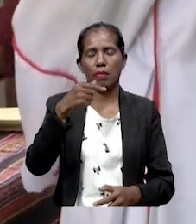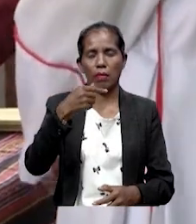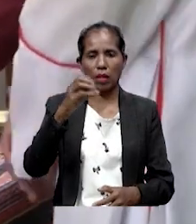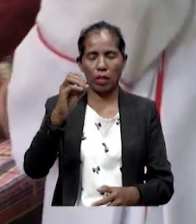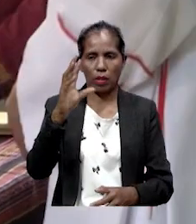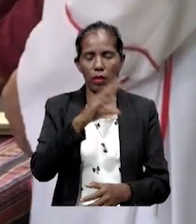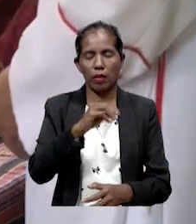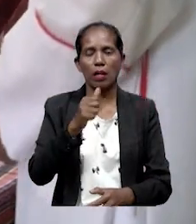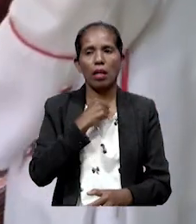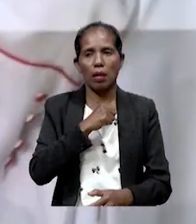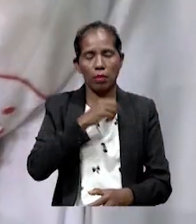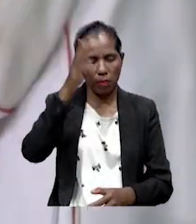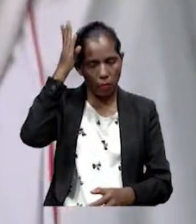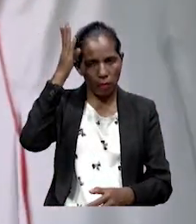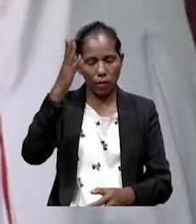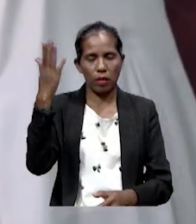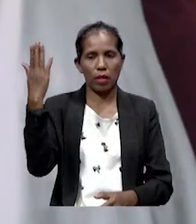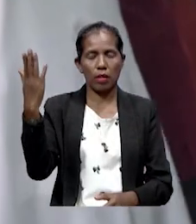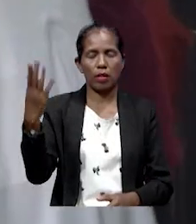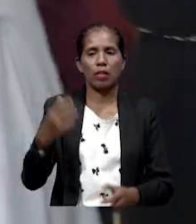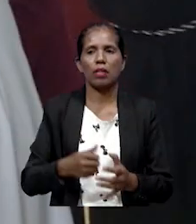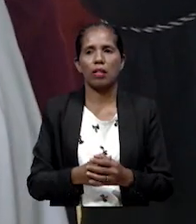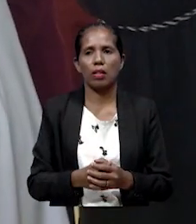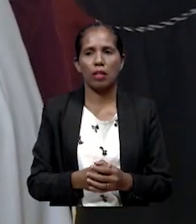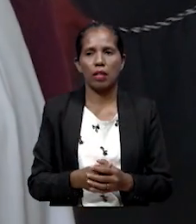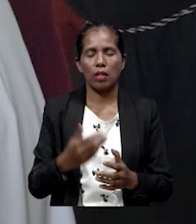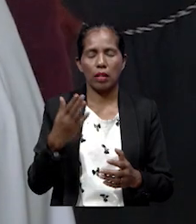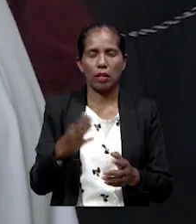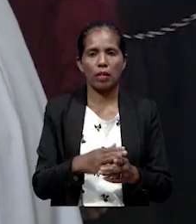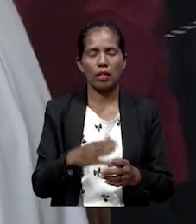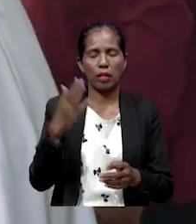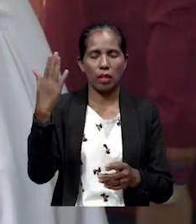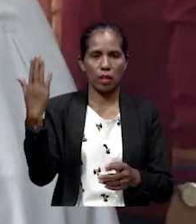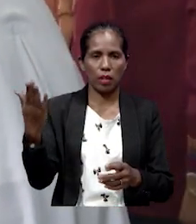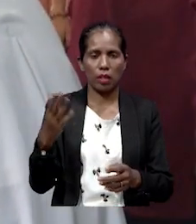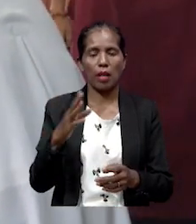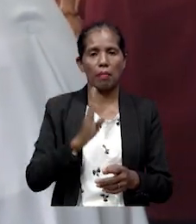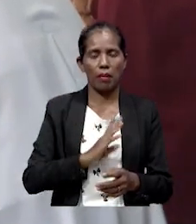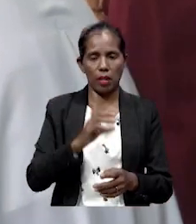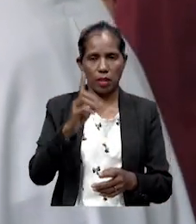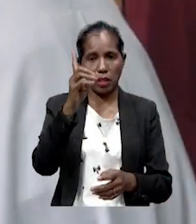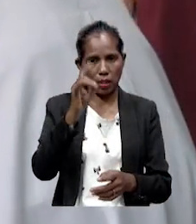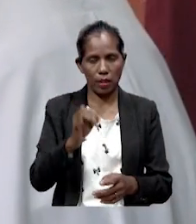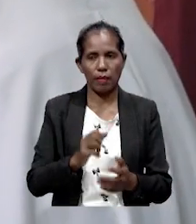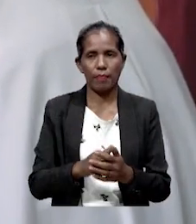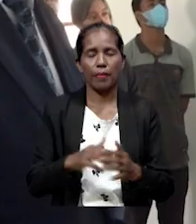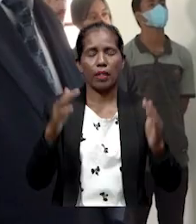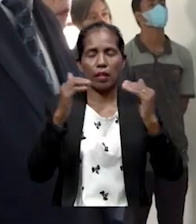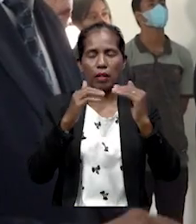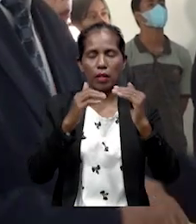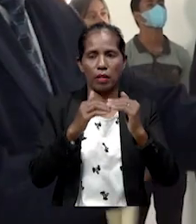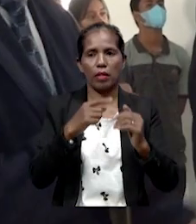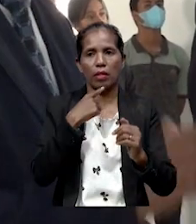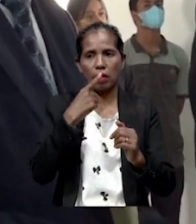no Arcebispo e ha Salão Nobel da Paz UCT Bali di Dili. Iha discurso, sua eminência